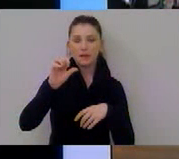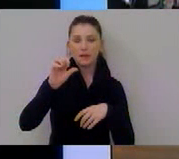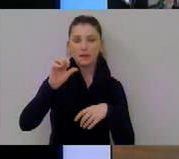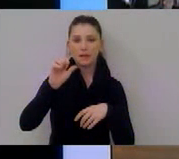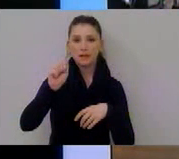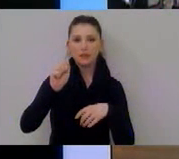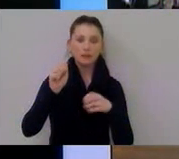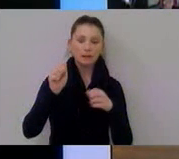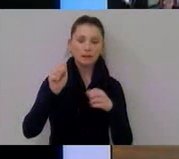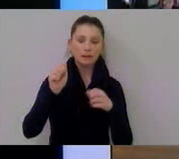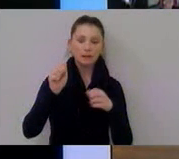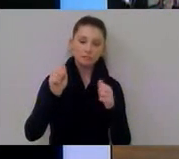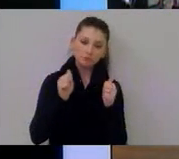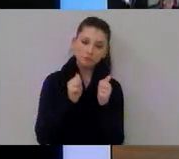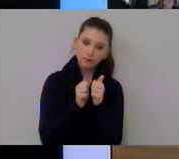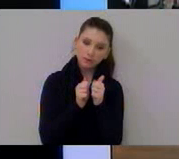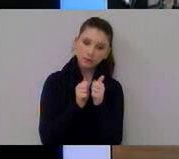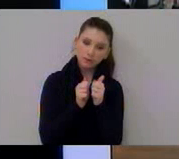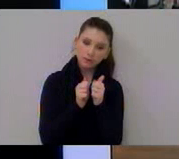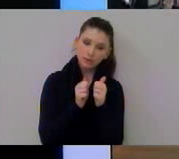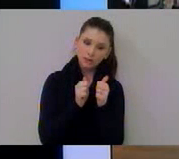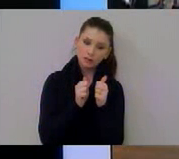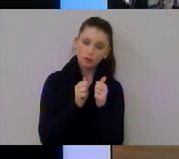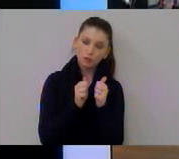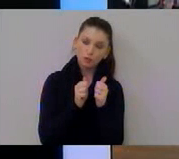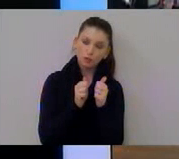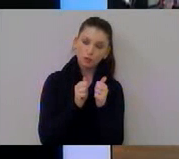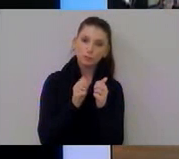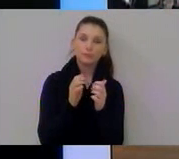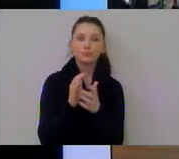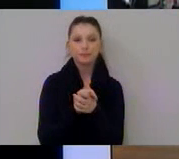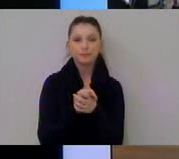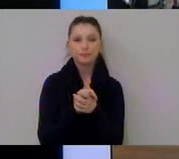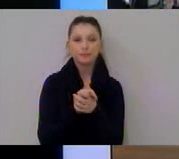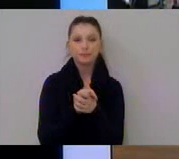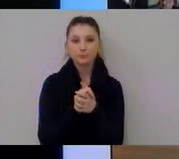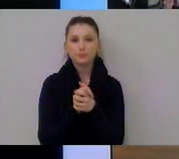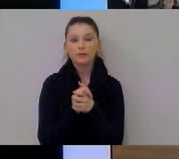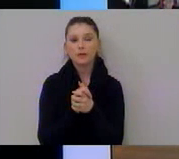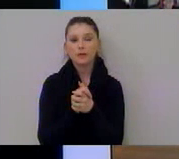bairro Ana Maria, próximo ao mini mercado Chiru.